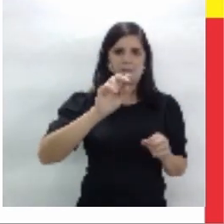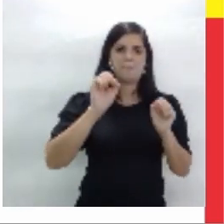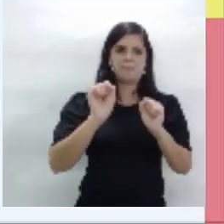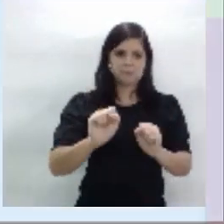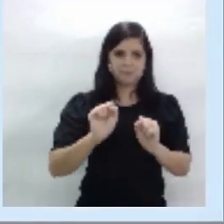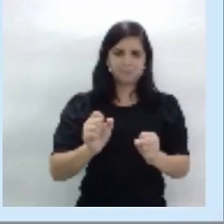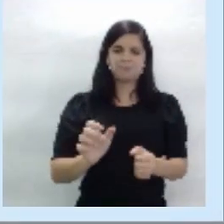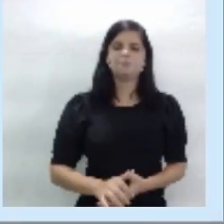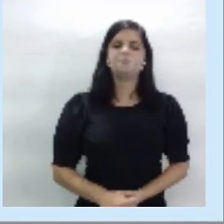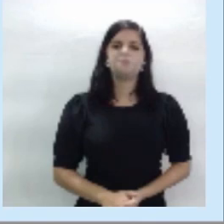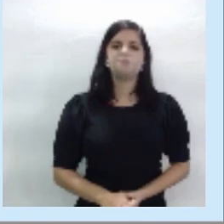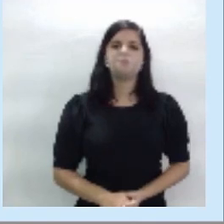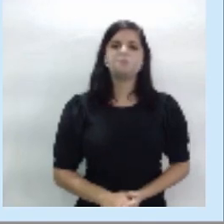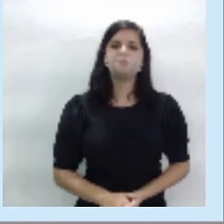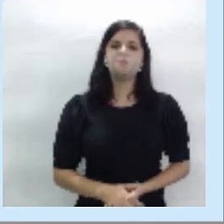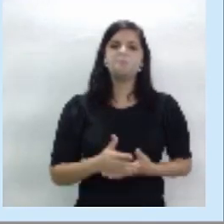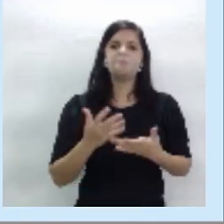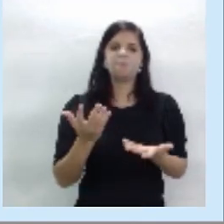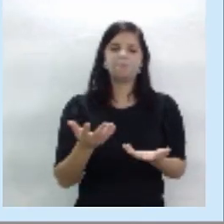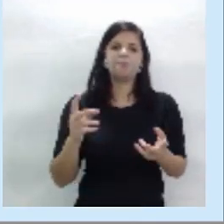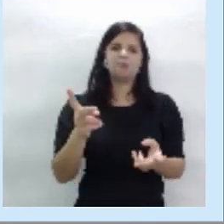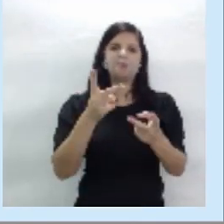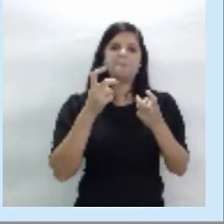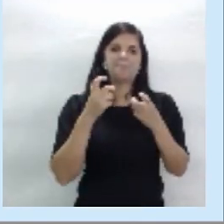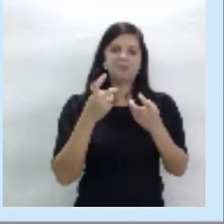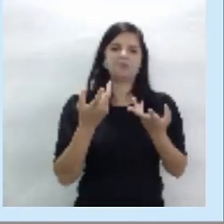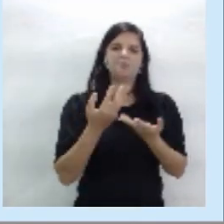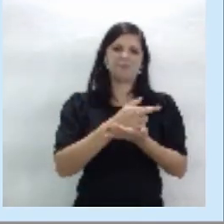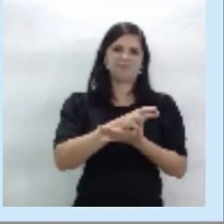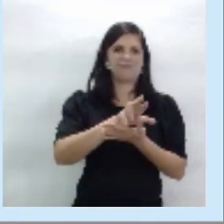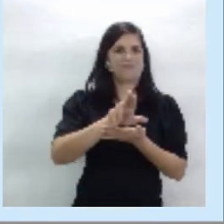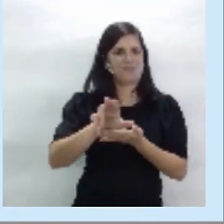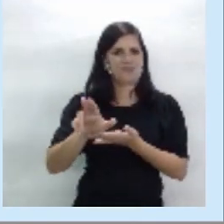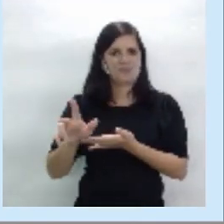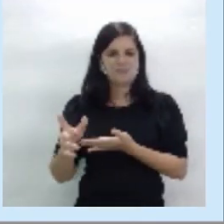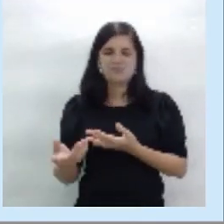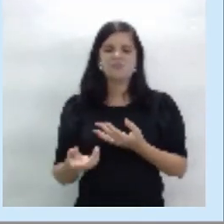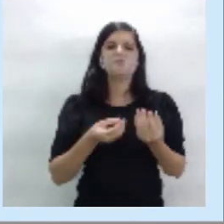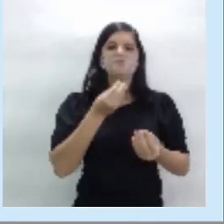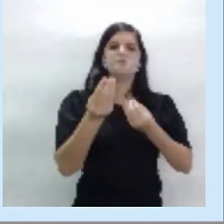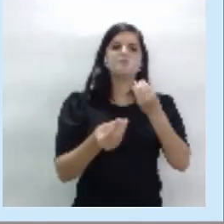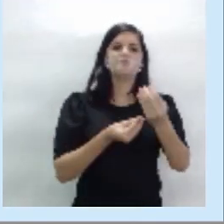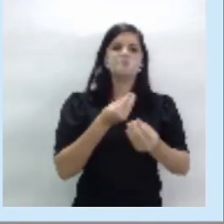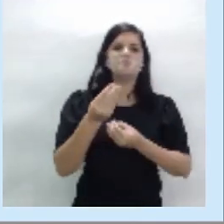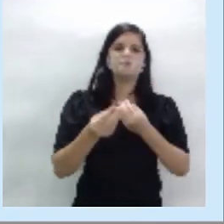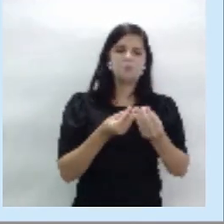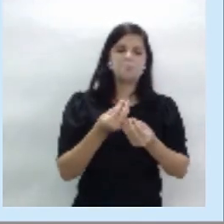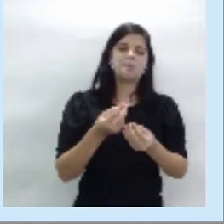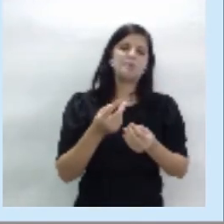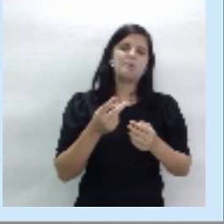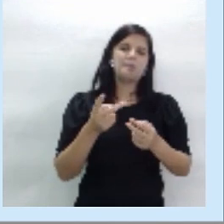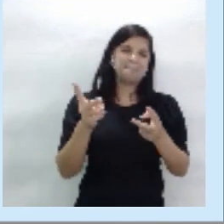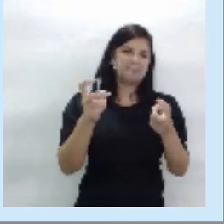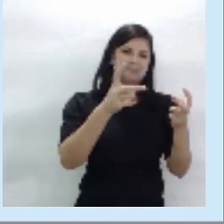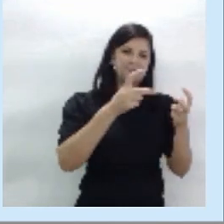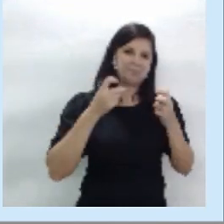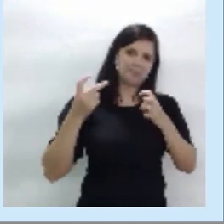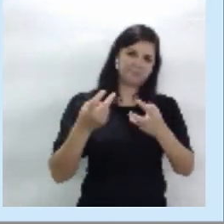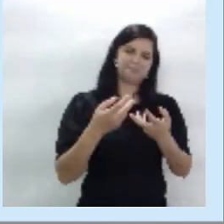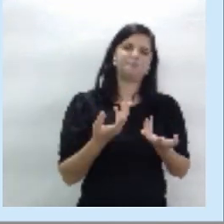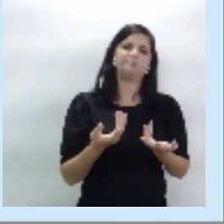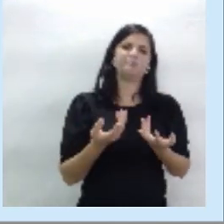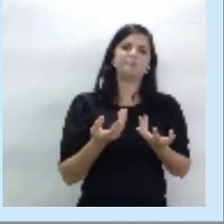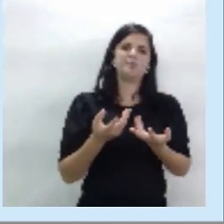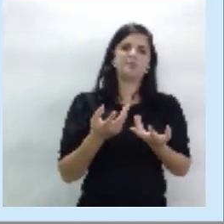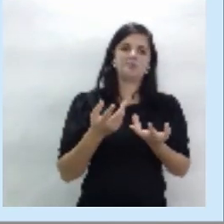sexto ano. Então, estamos observando, né, as várias formas de observar o recurso. Vimos as formas de observar